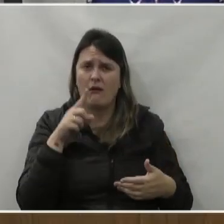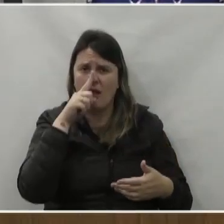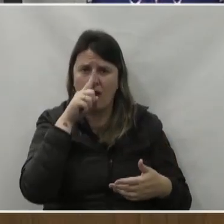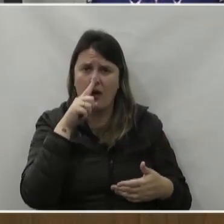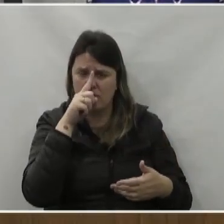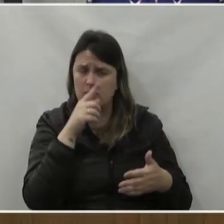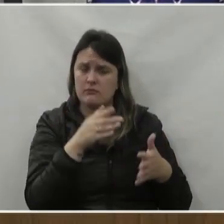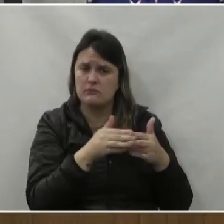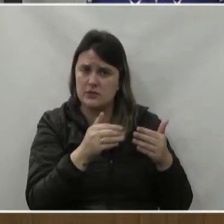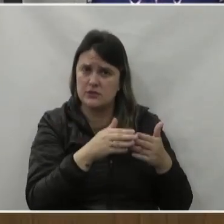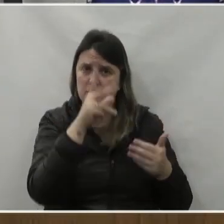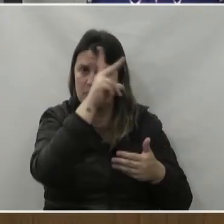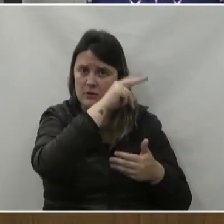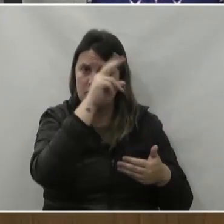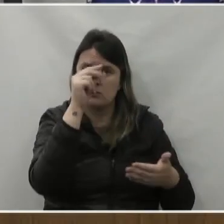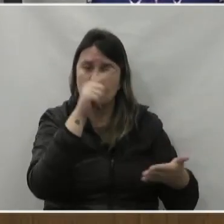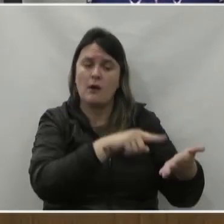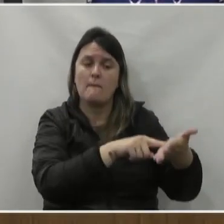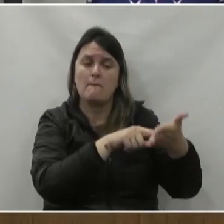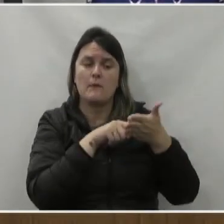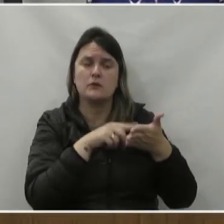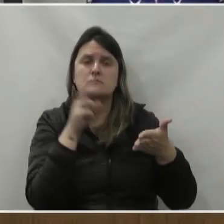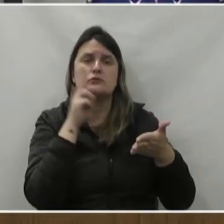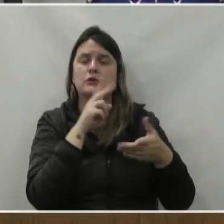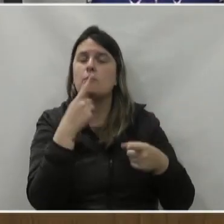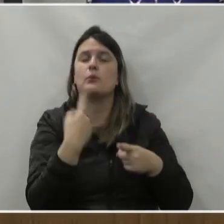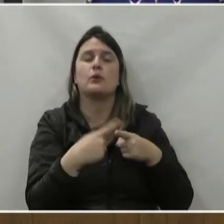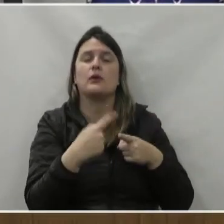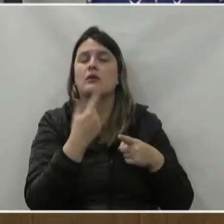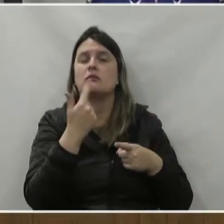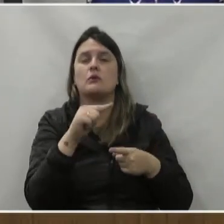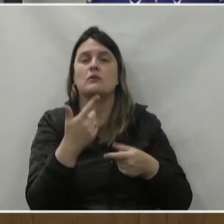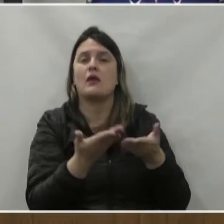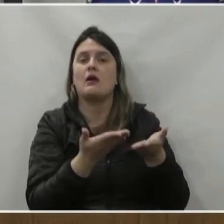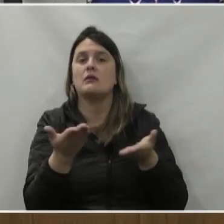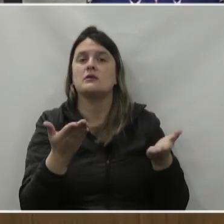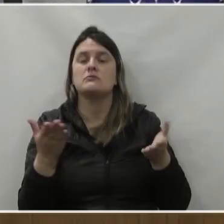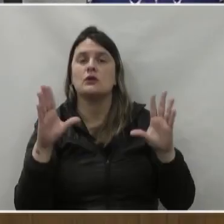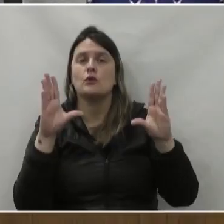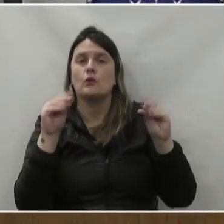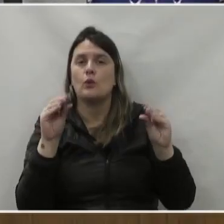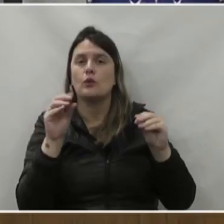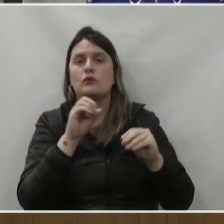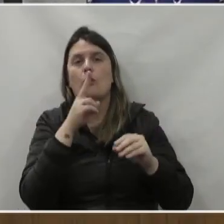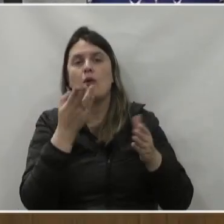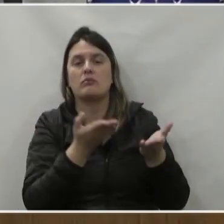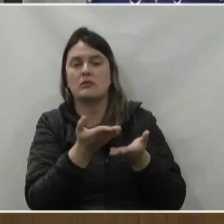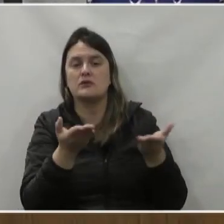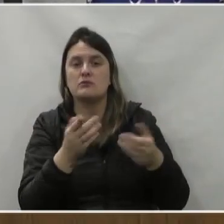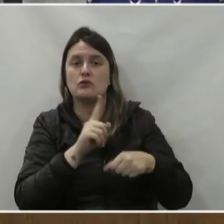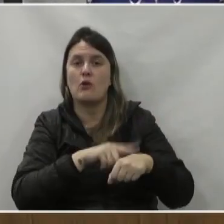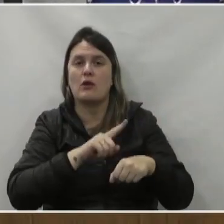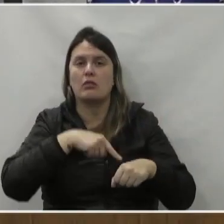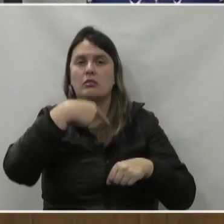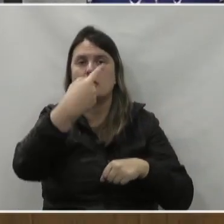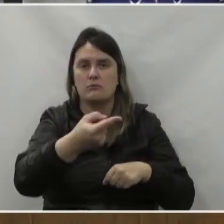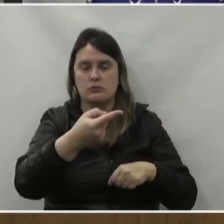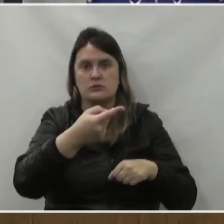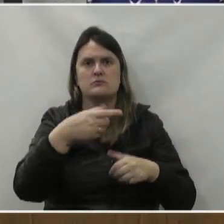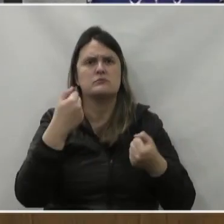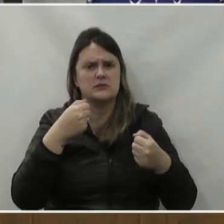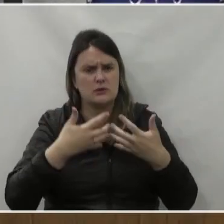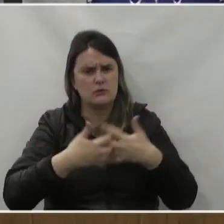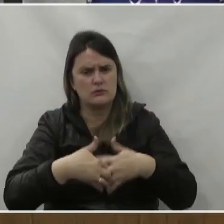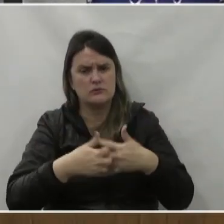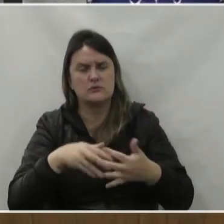que o Executivo apresente, com urgência, as providências adotadas para garantir o funcionamento contínuo